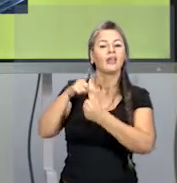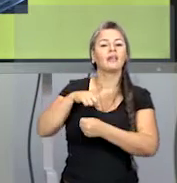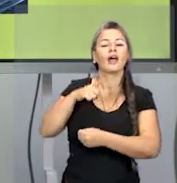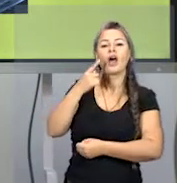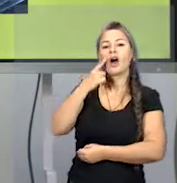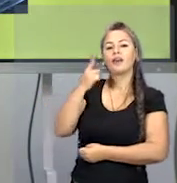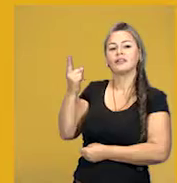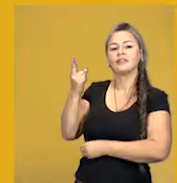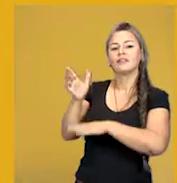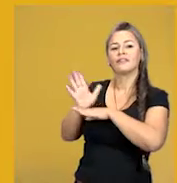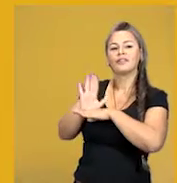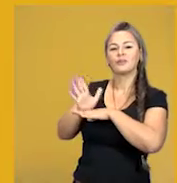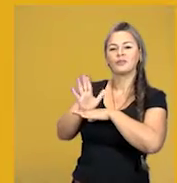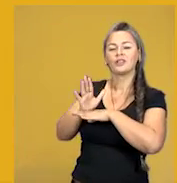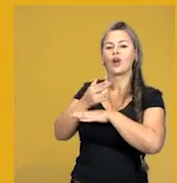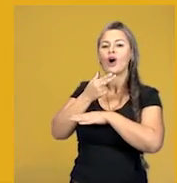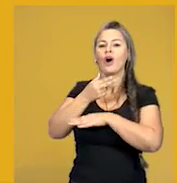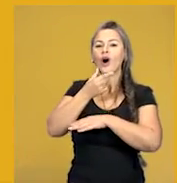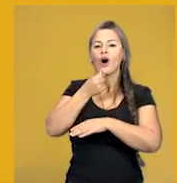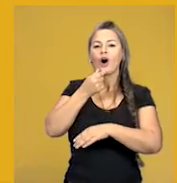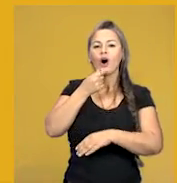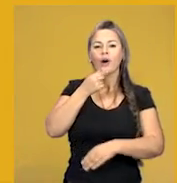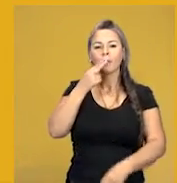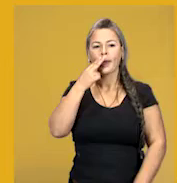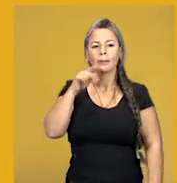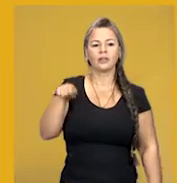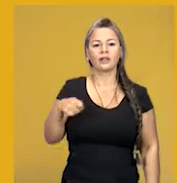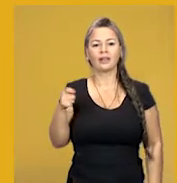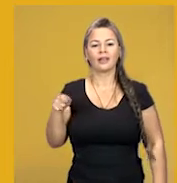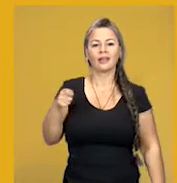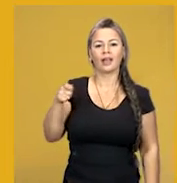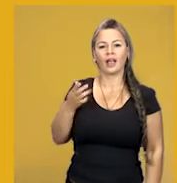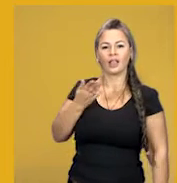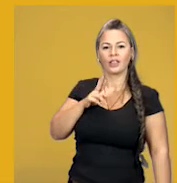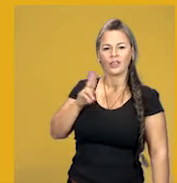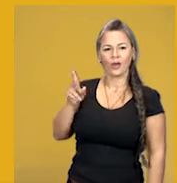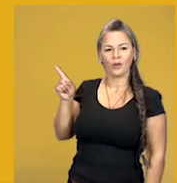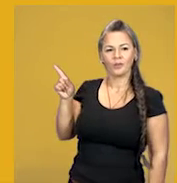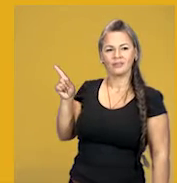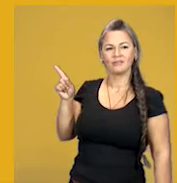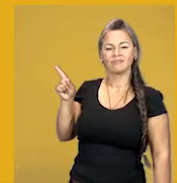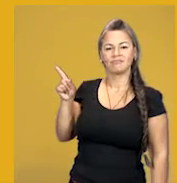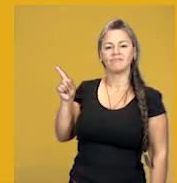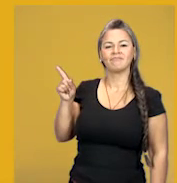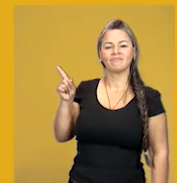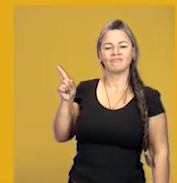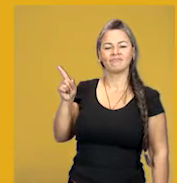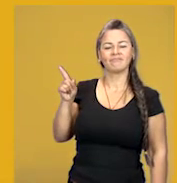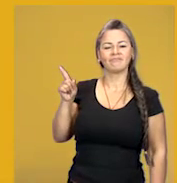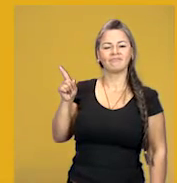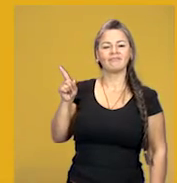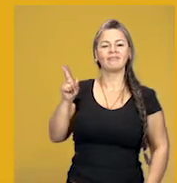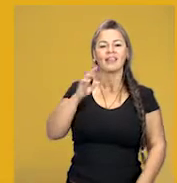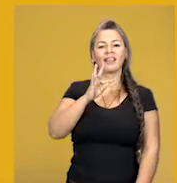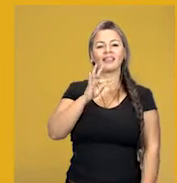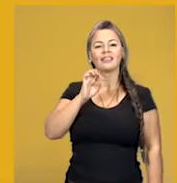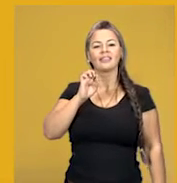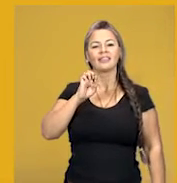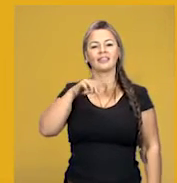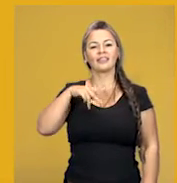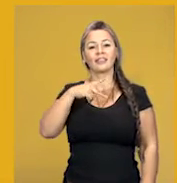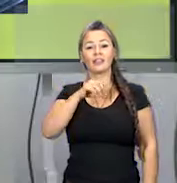filme conhecido do Charlie Chaplin, que se chama Tempos Modernos. Então, por meio desse filme,